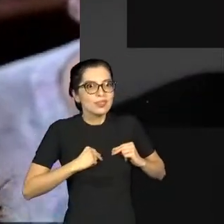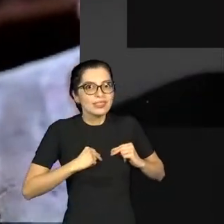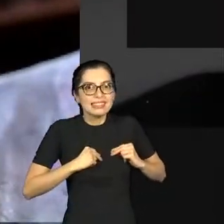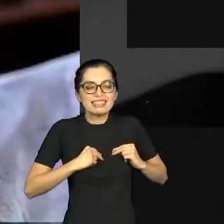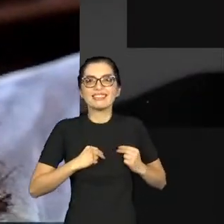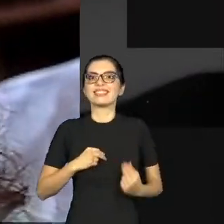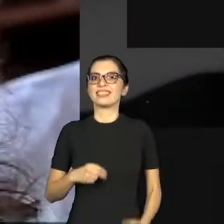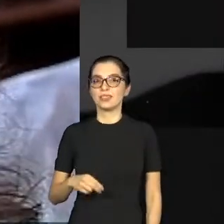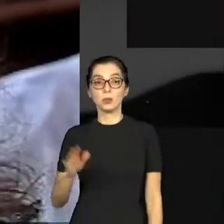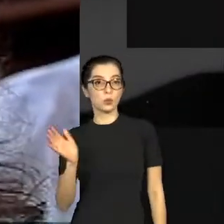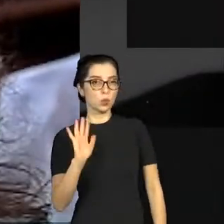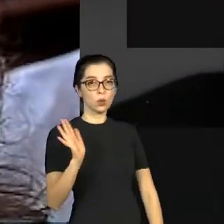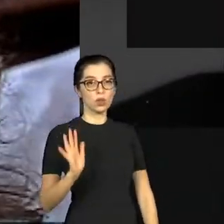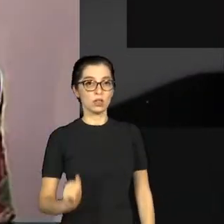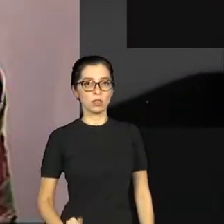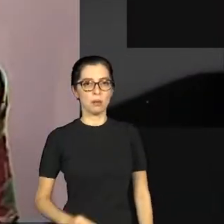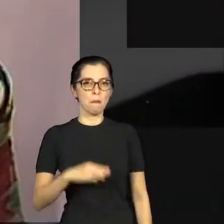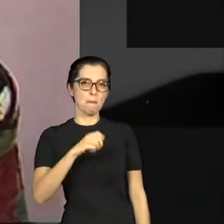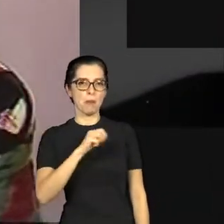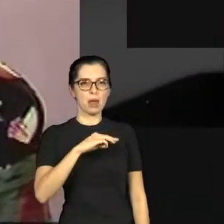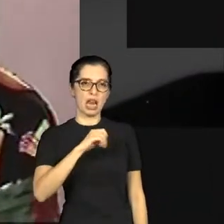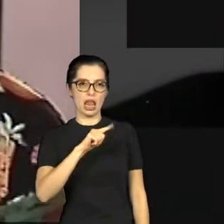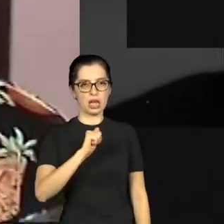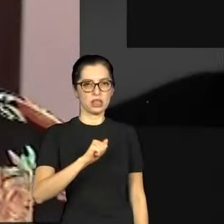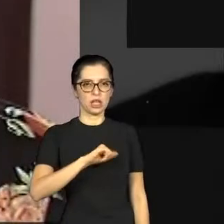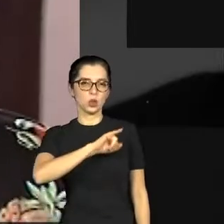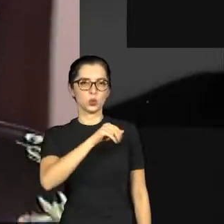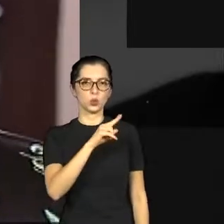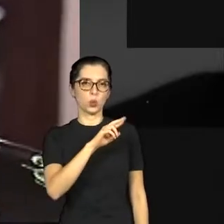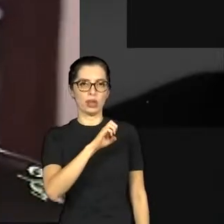Oi, marmelada. Oi!